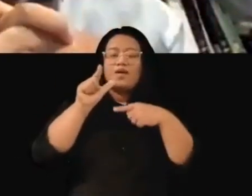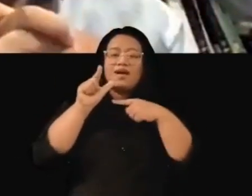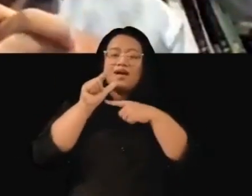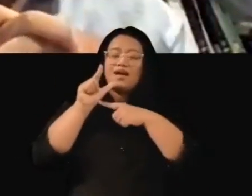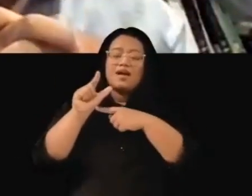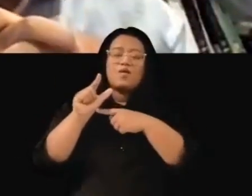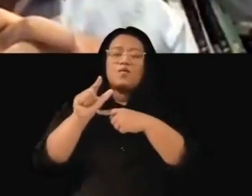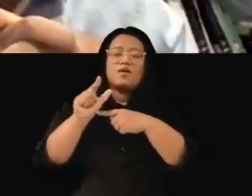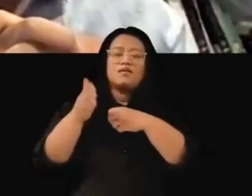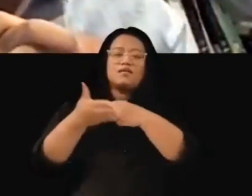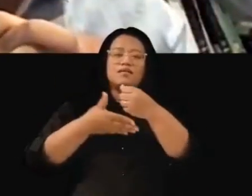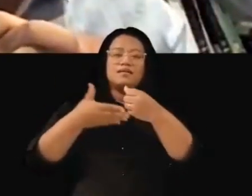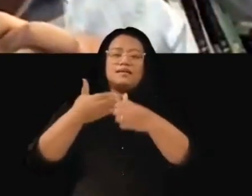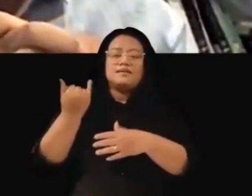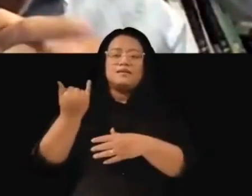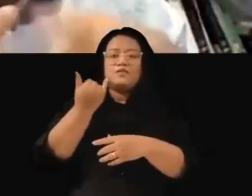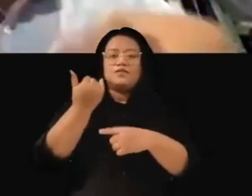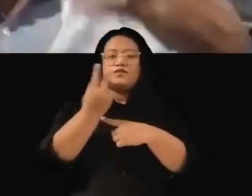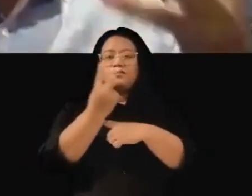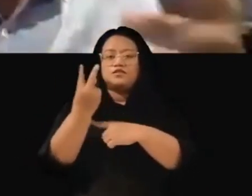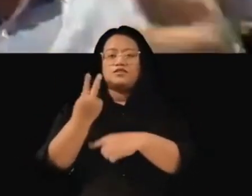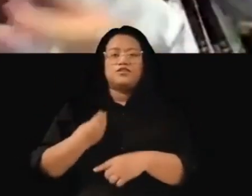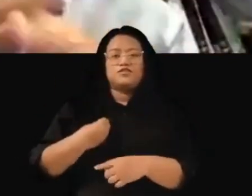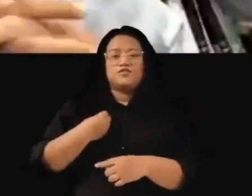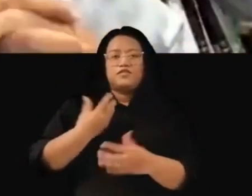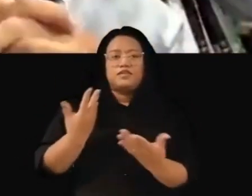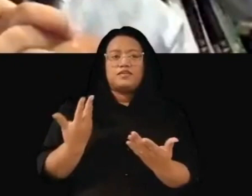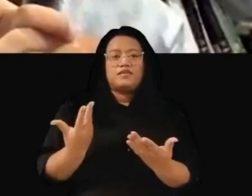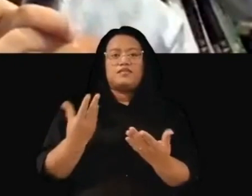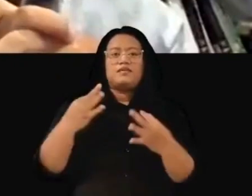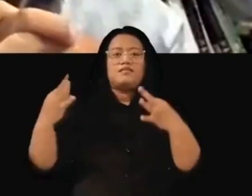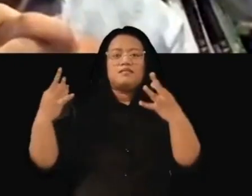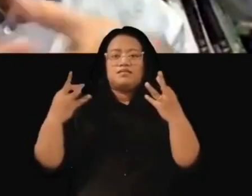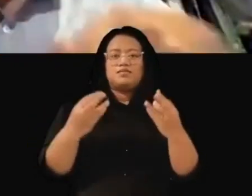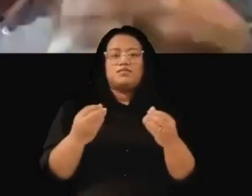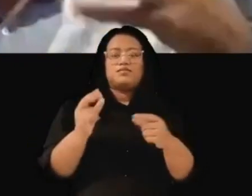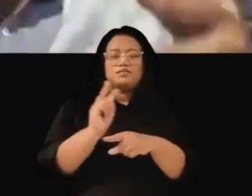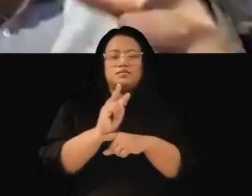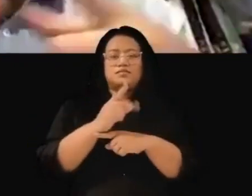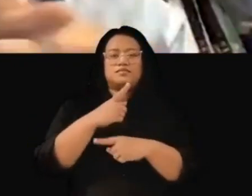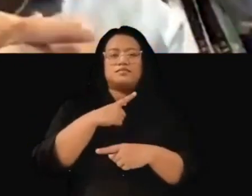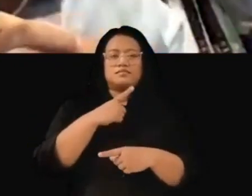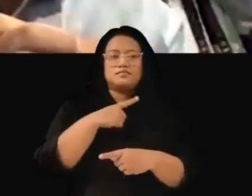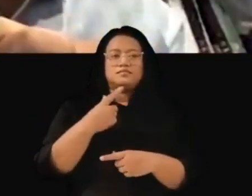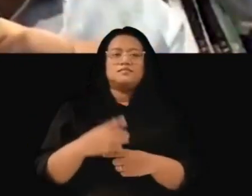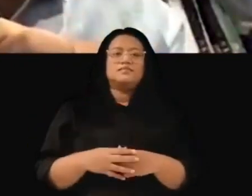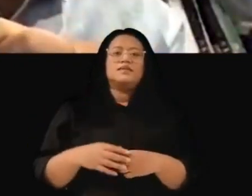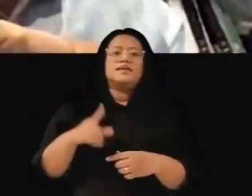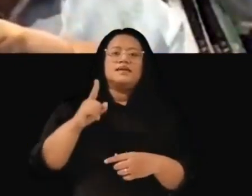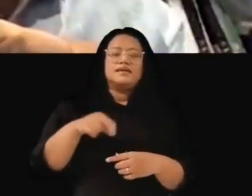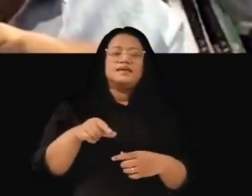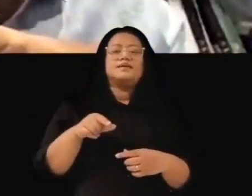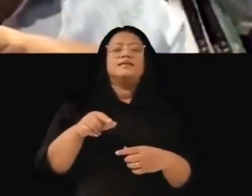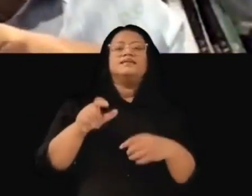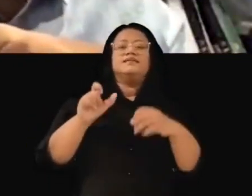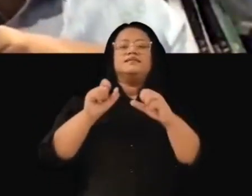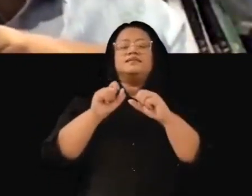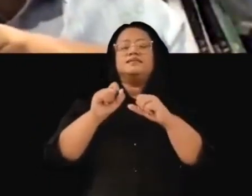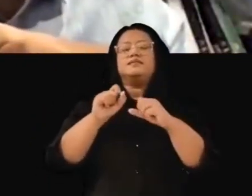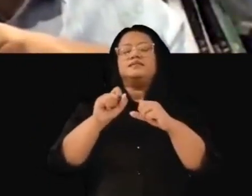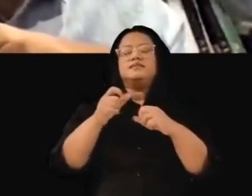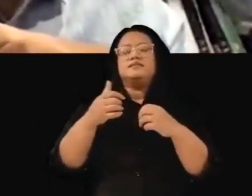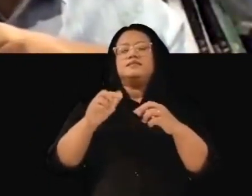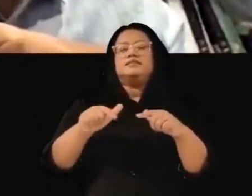organização social, todas as formas de vida e demais formas de vida também, né? Da manutenção dos sistemas dos serviços